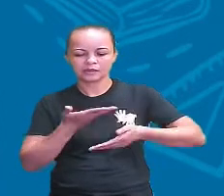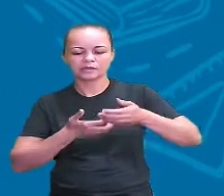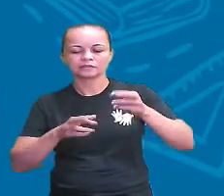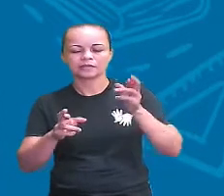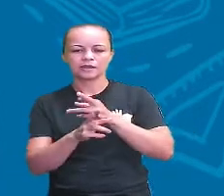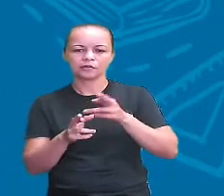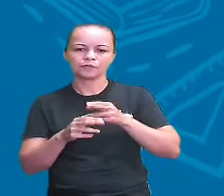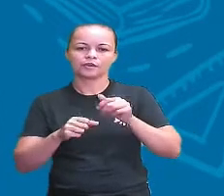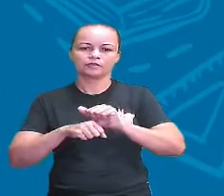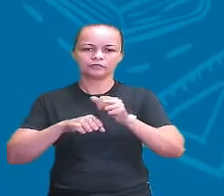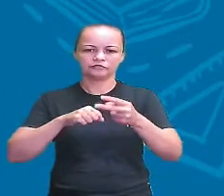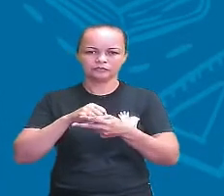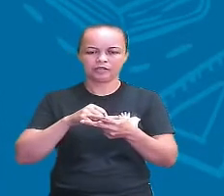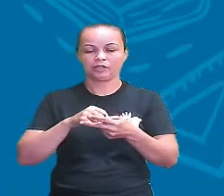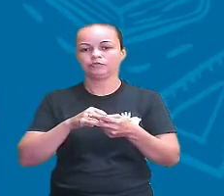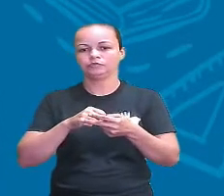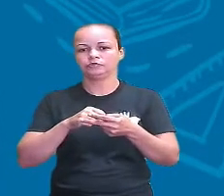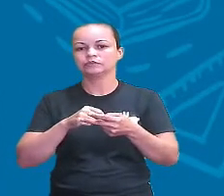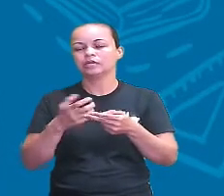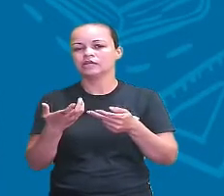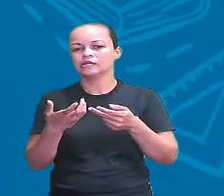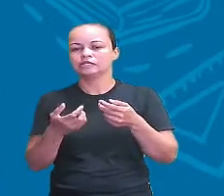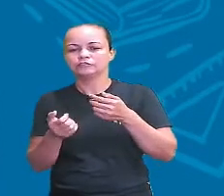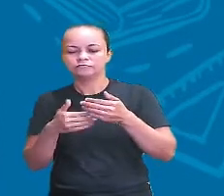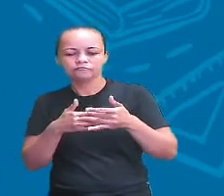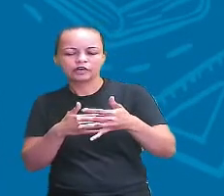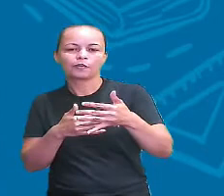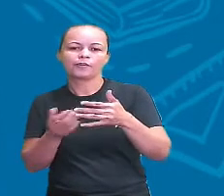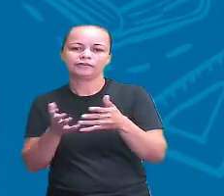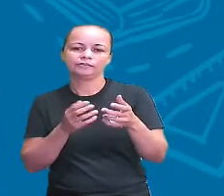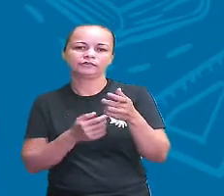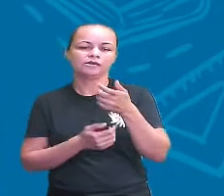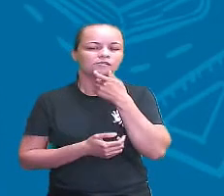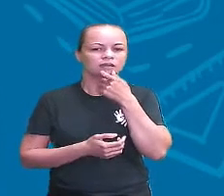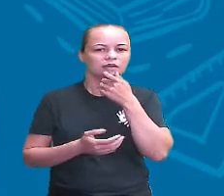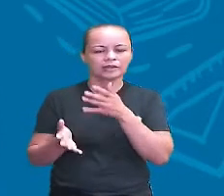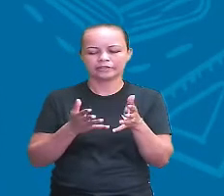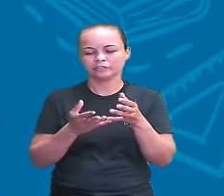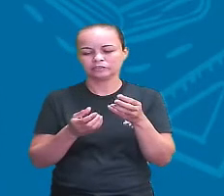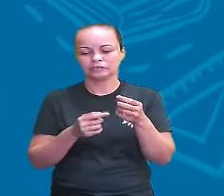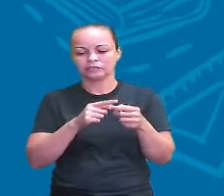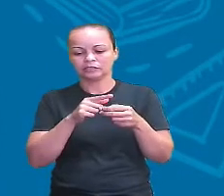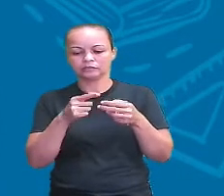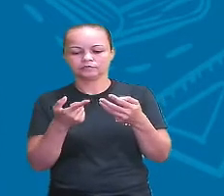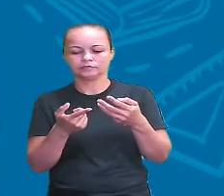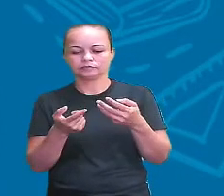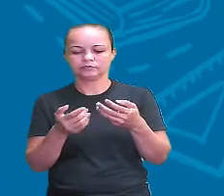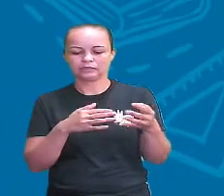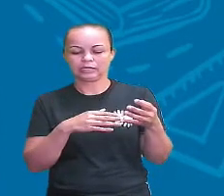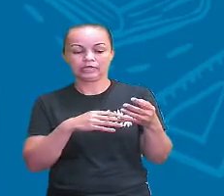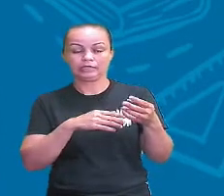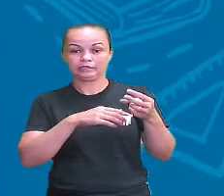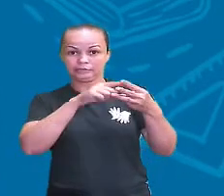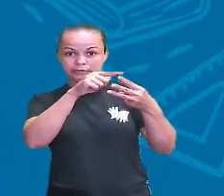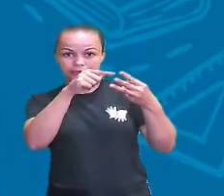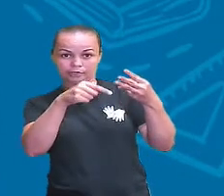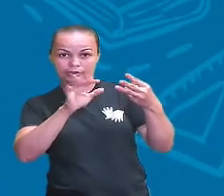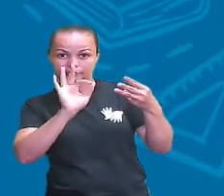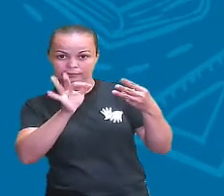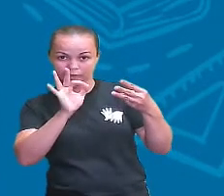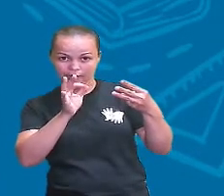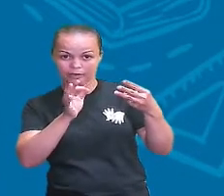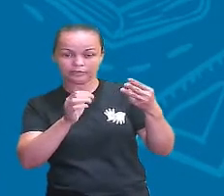frequência em inglês, é correto afirmar exceto, ou seja, todas as 4 estão, ou melhor, tem 3 certas,